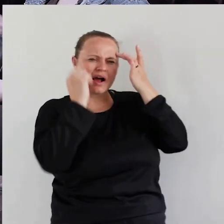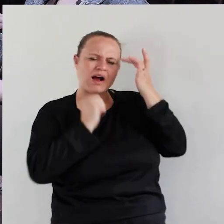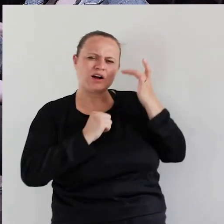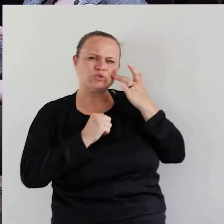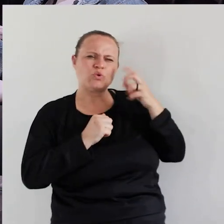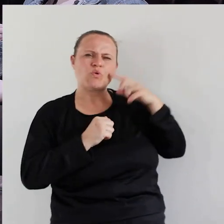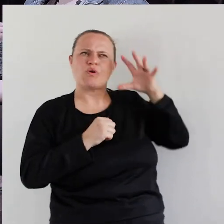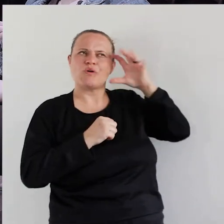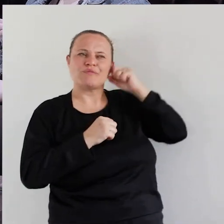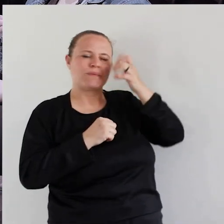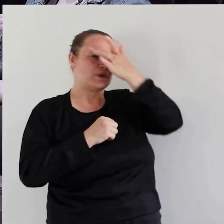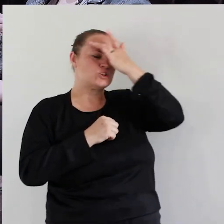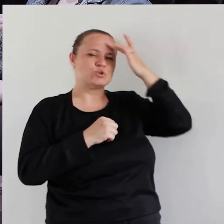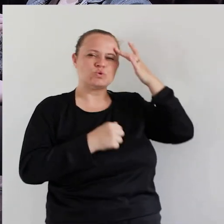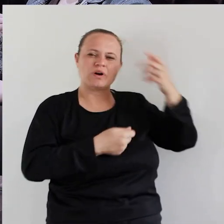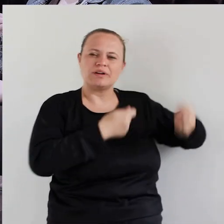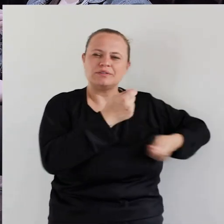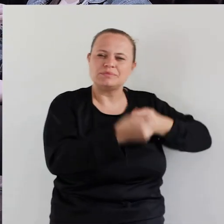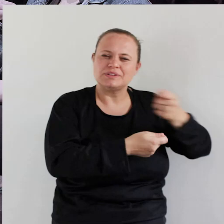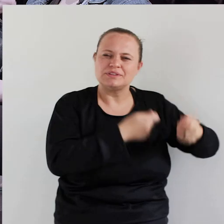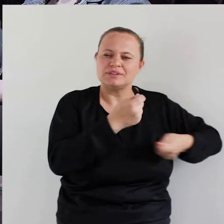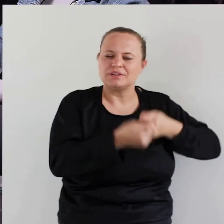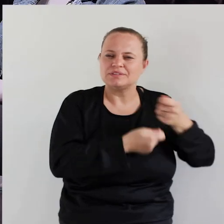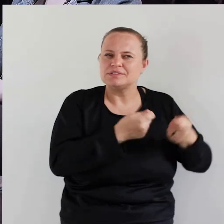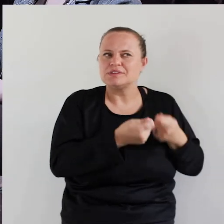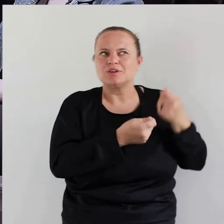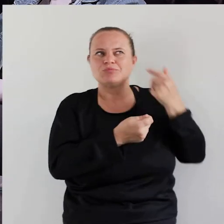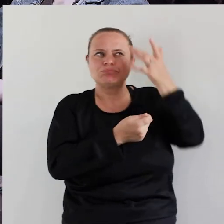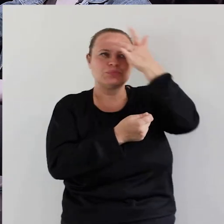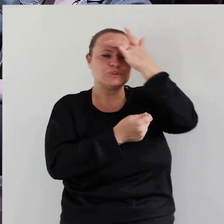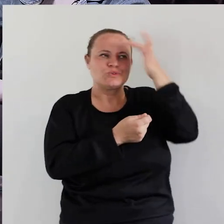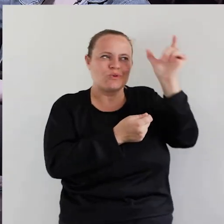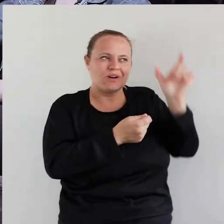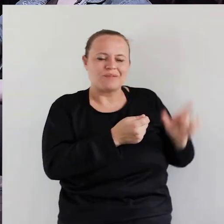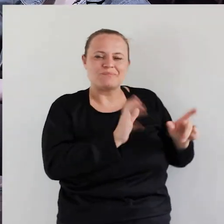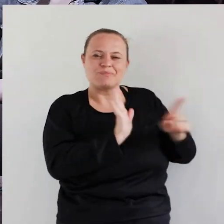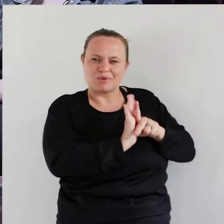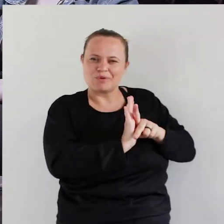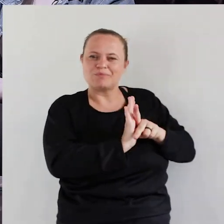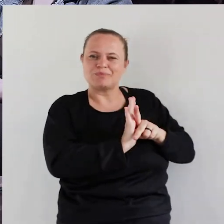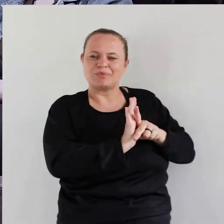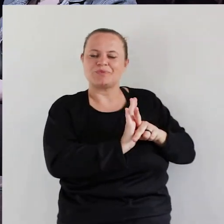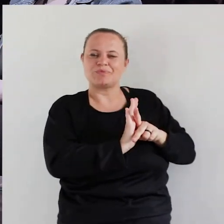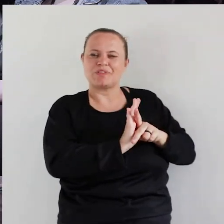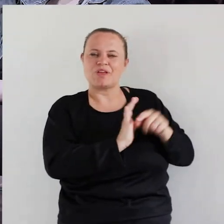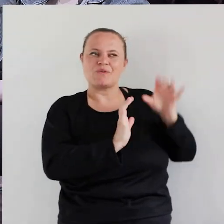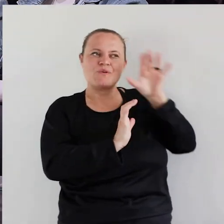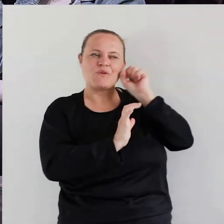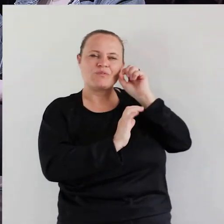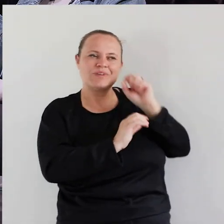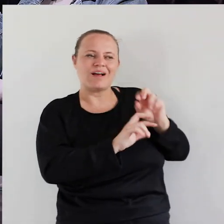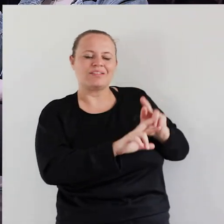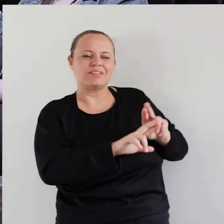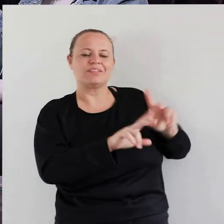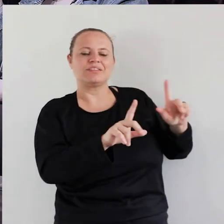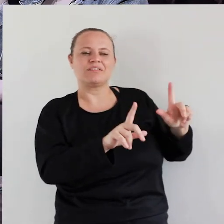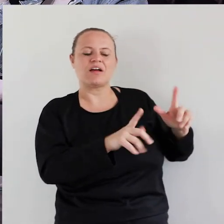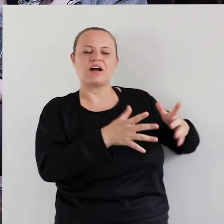artista desde pequena, e eu acho que ali, ouvindo uma pessoa que é da administração, né, acho que a gente às